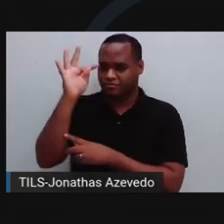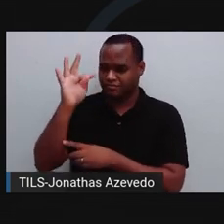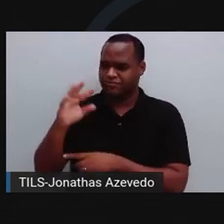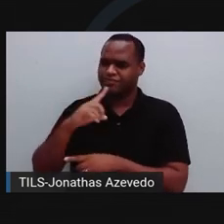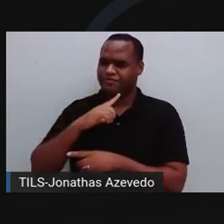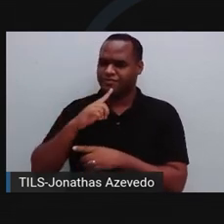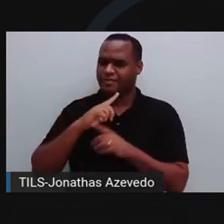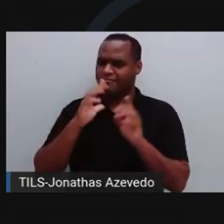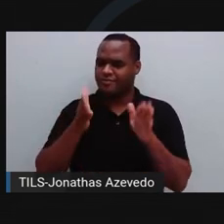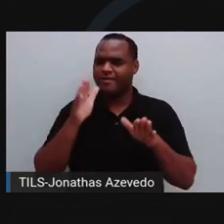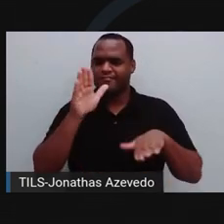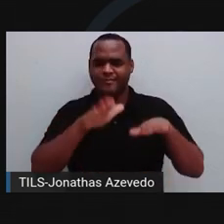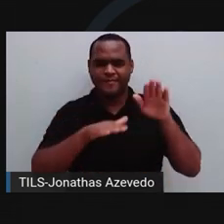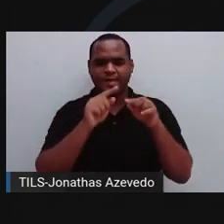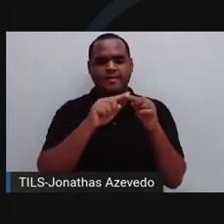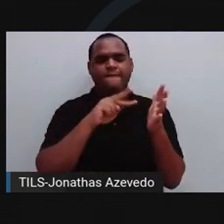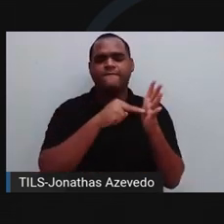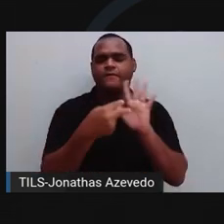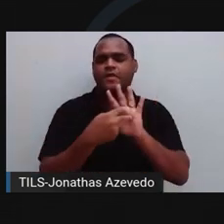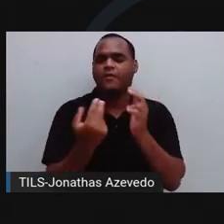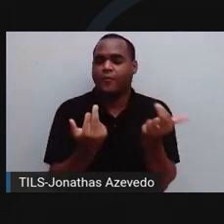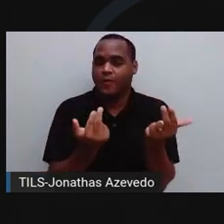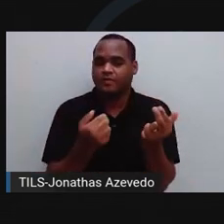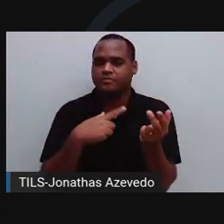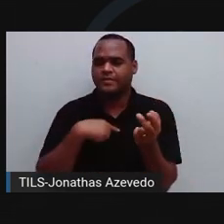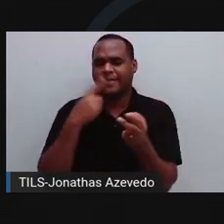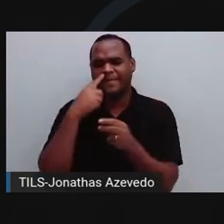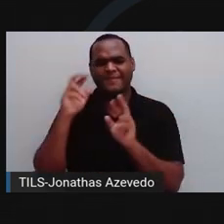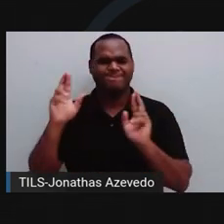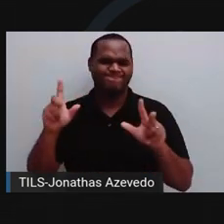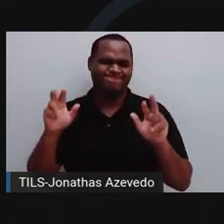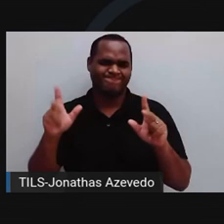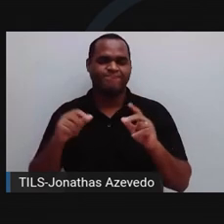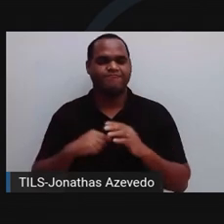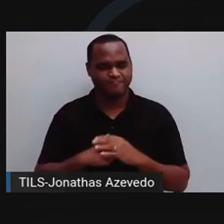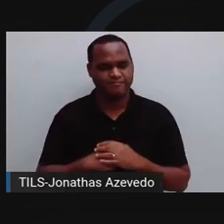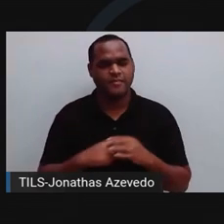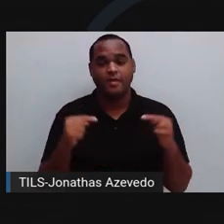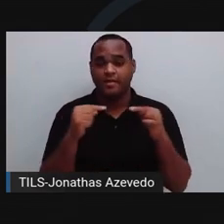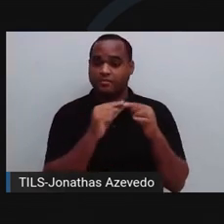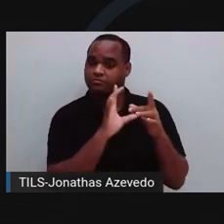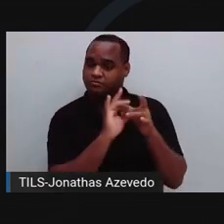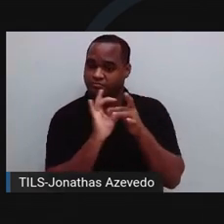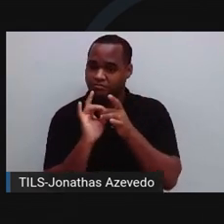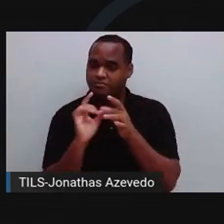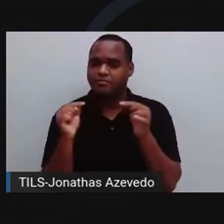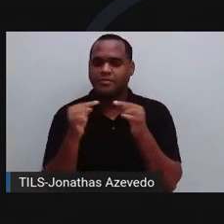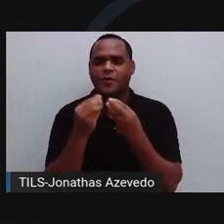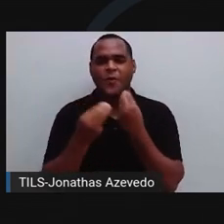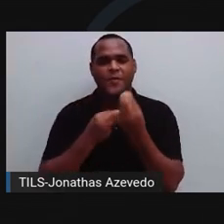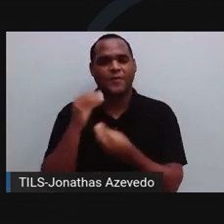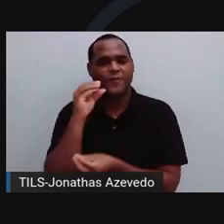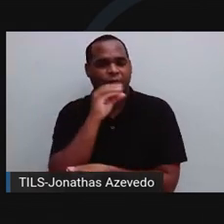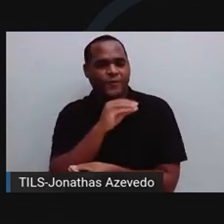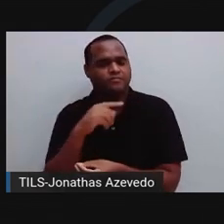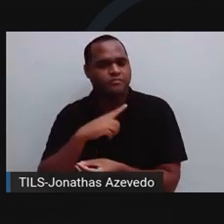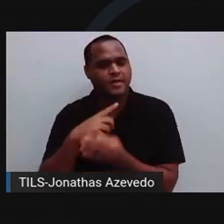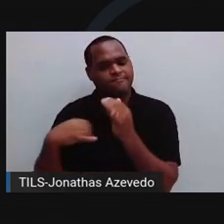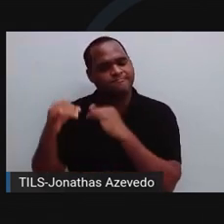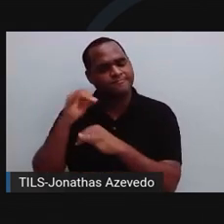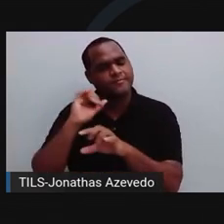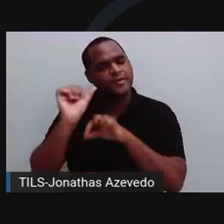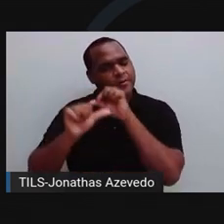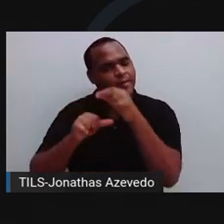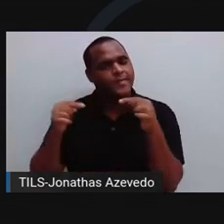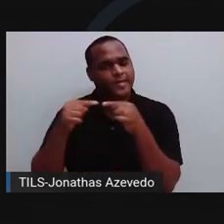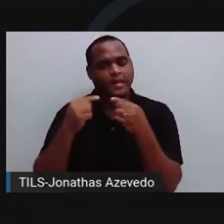parecerem sinônimos, na verdade são coisas diferentes, mas estão relacionadas. O calor é energia que se transmite de um